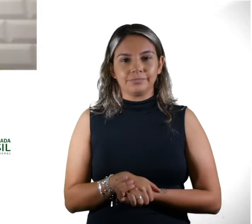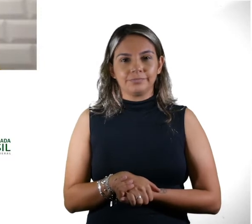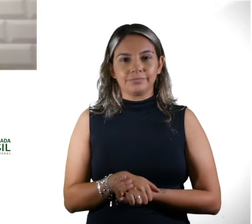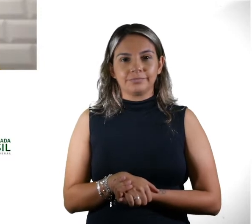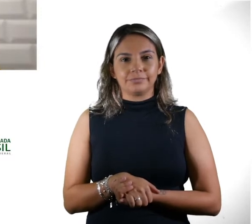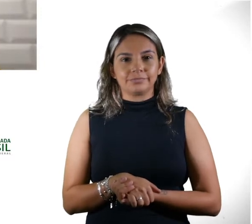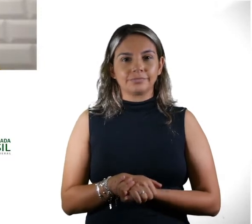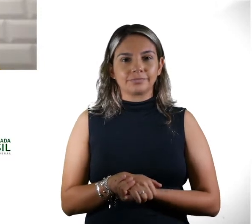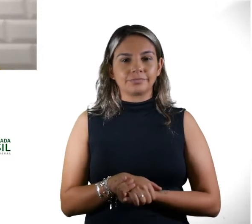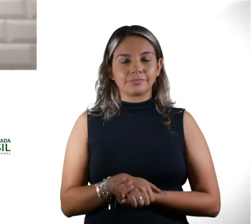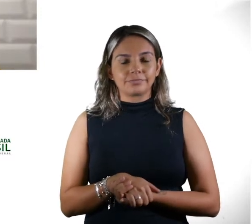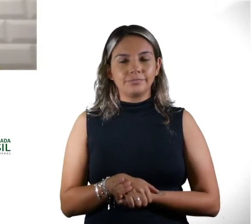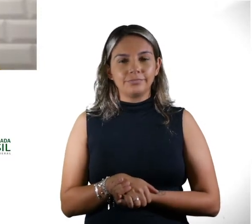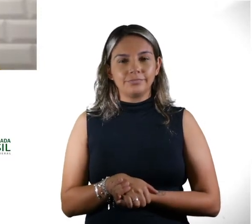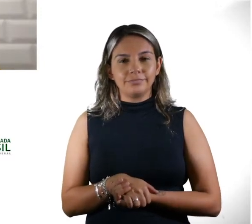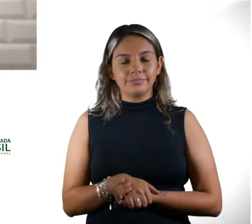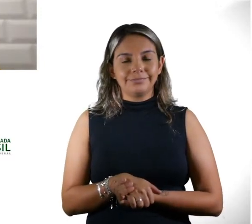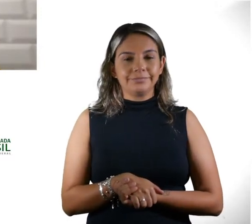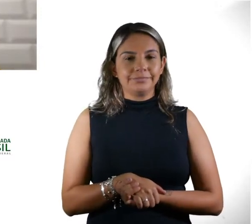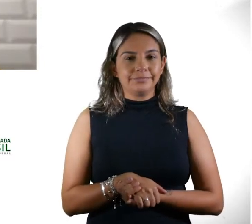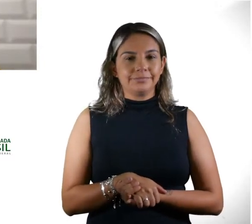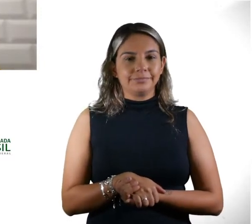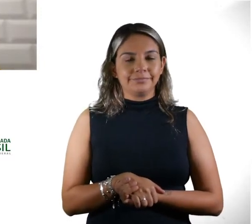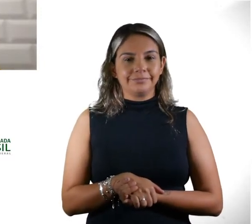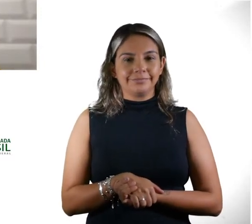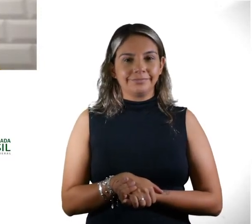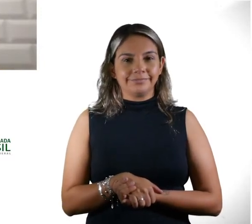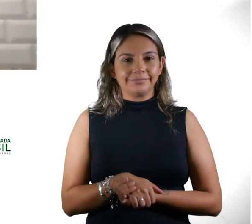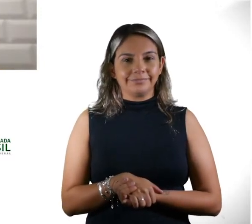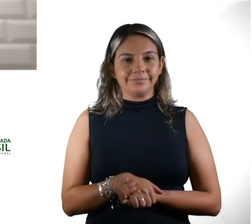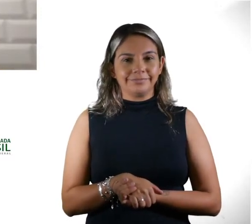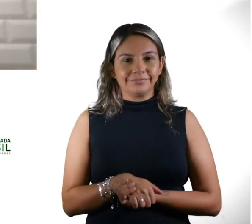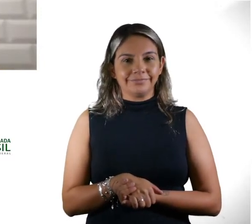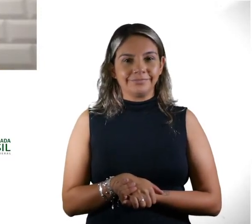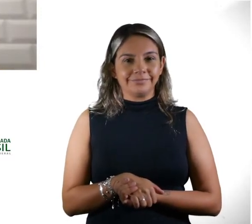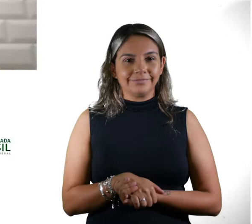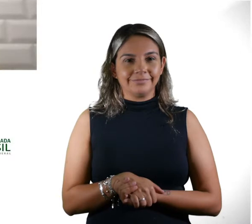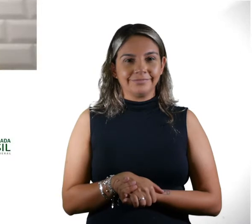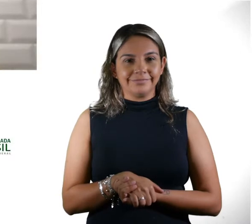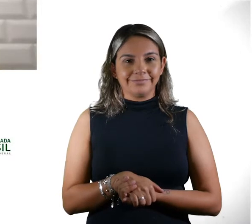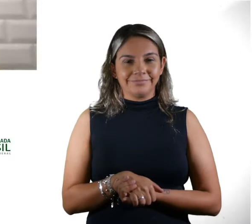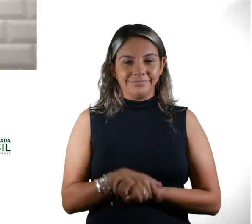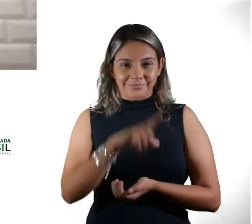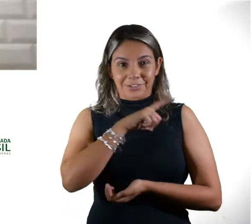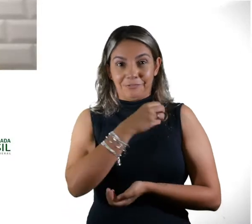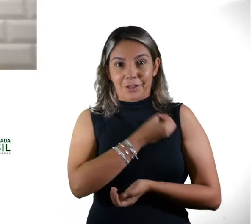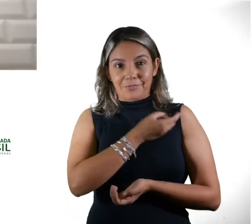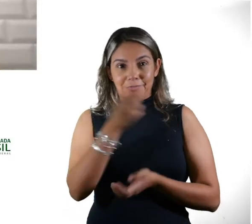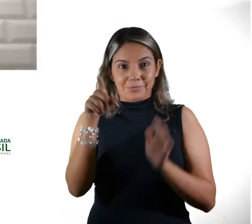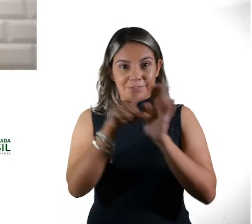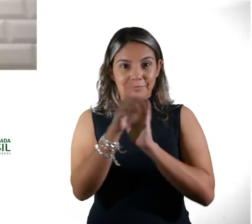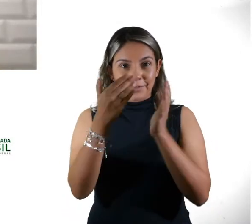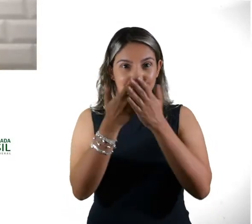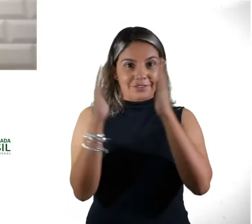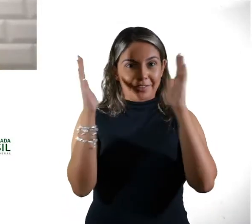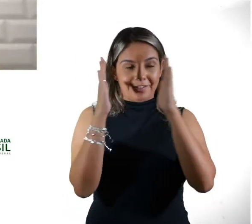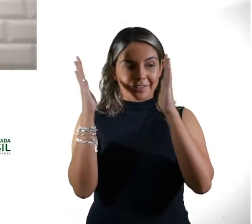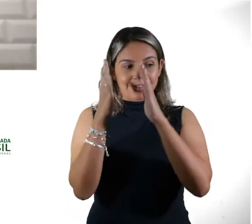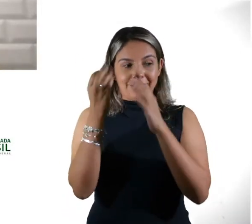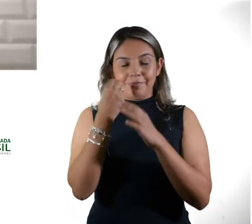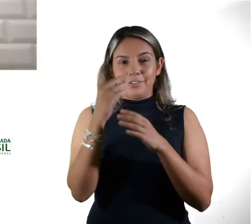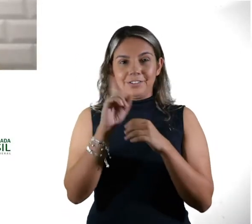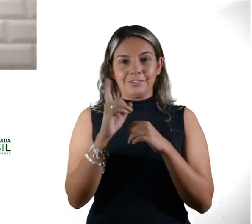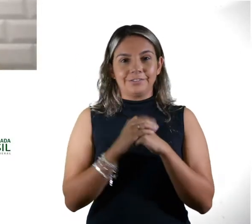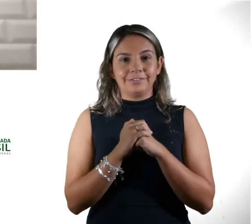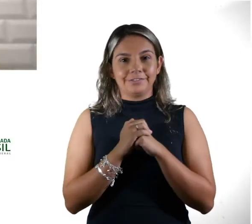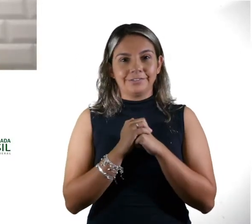você um pouco. Não, estou aqui. Você está aí? Estou aqui por enquanto. A conexão não está muito boa,